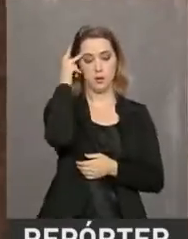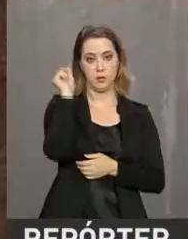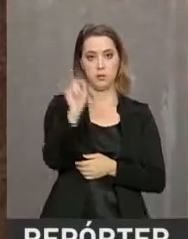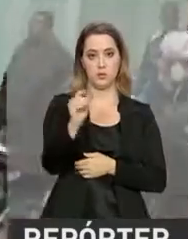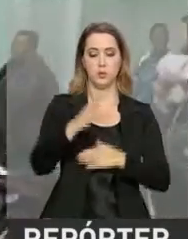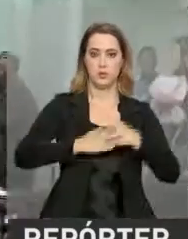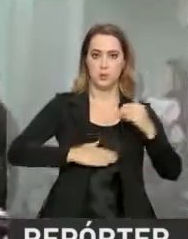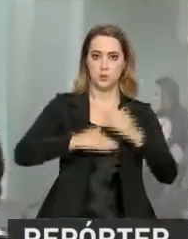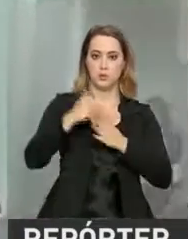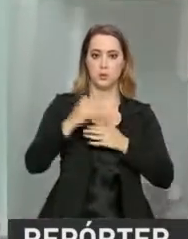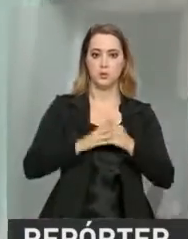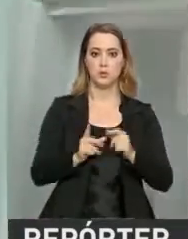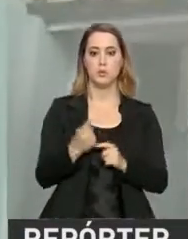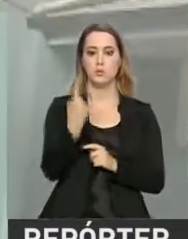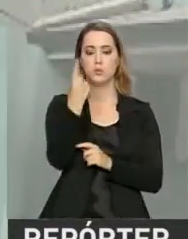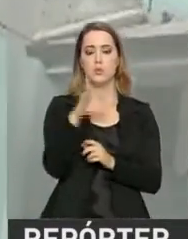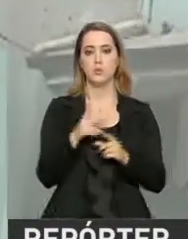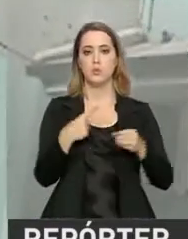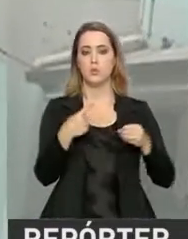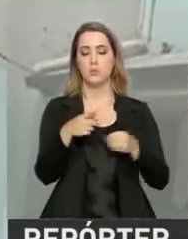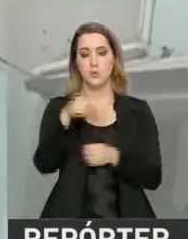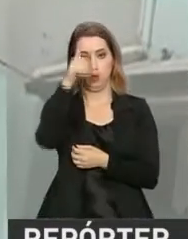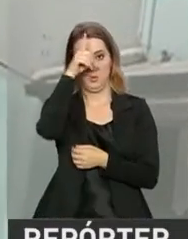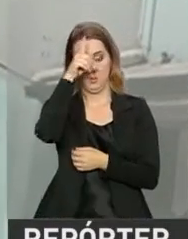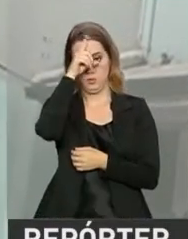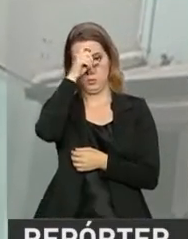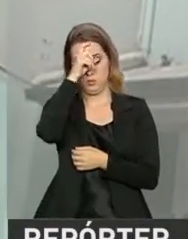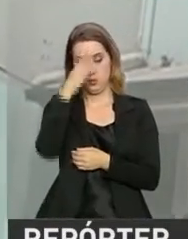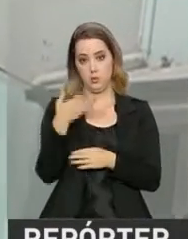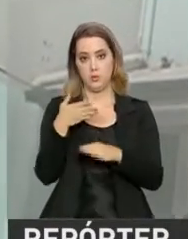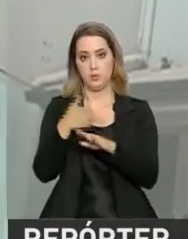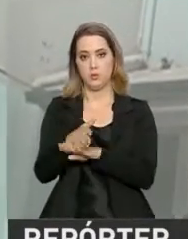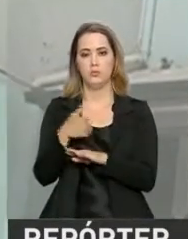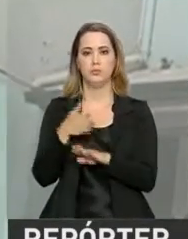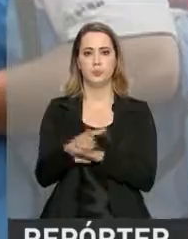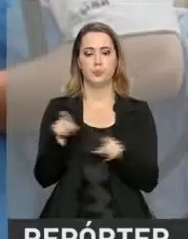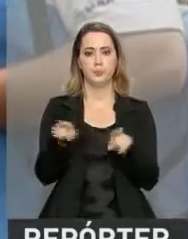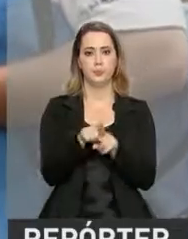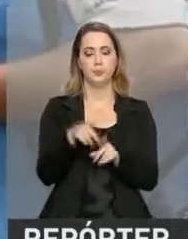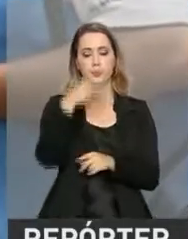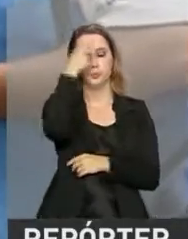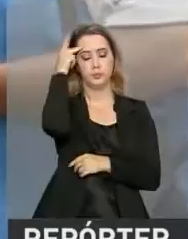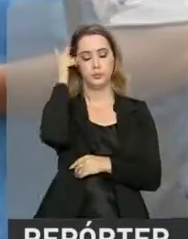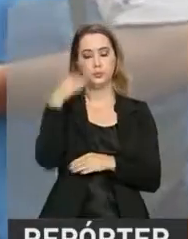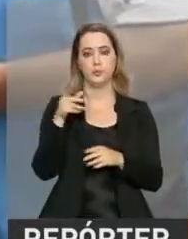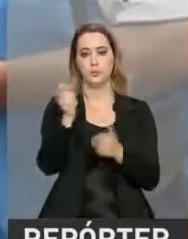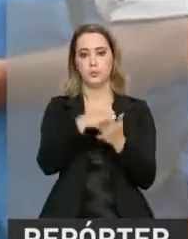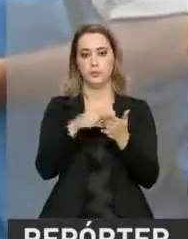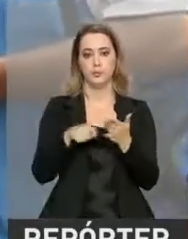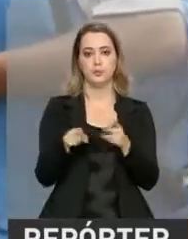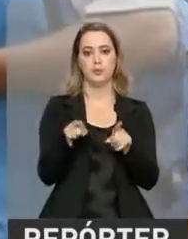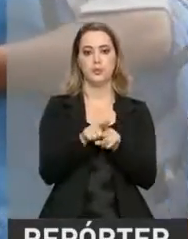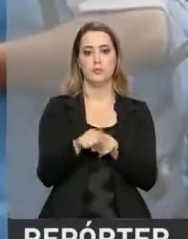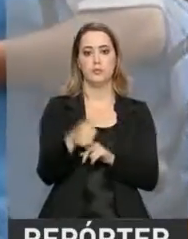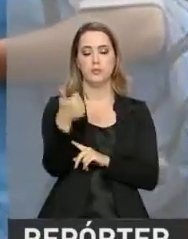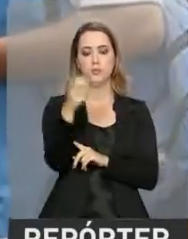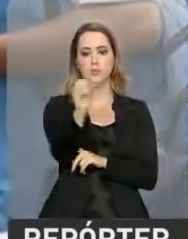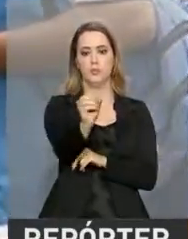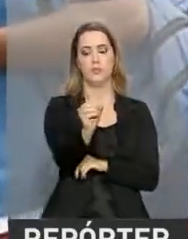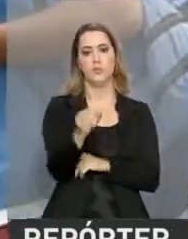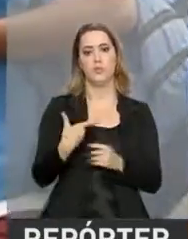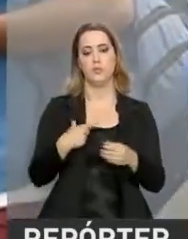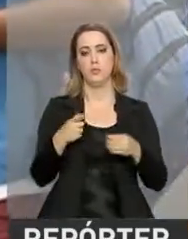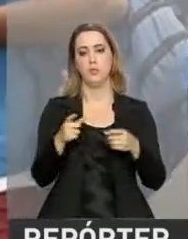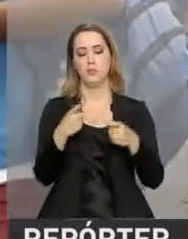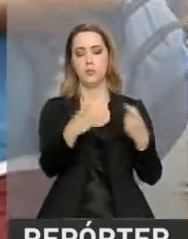são ligados a essa unidade básica, onde os moradores de rua são cadastrados. Em todo o país, são 150 equipes do